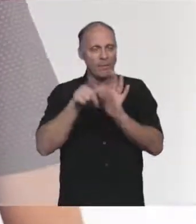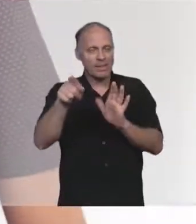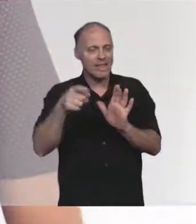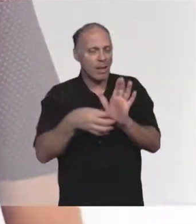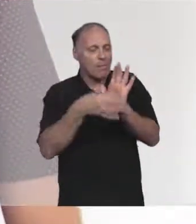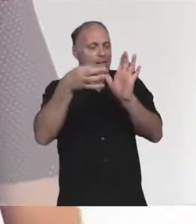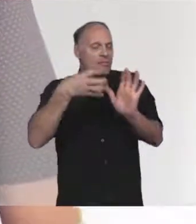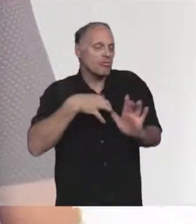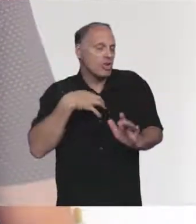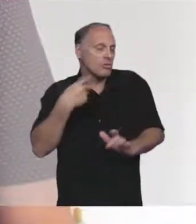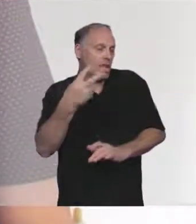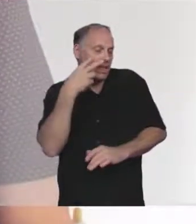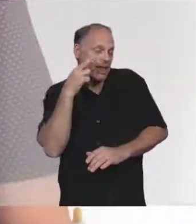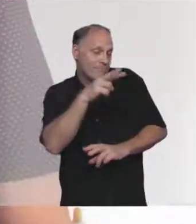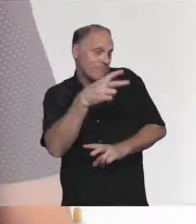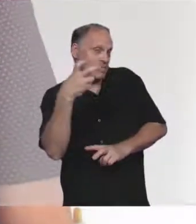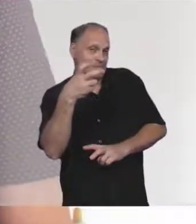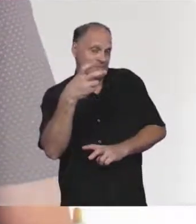E